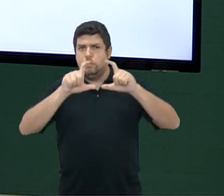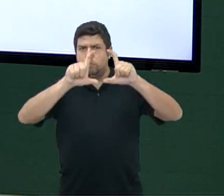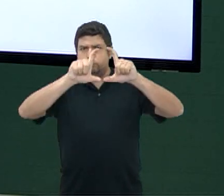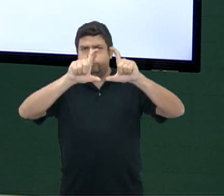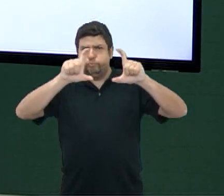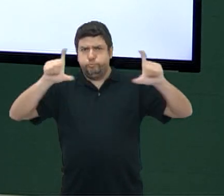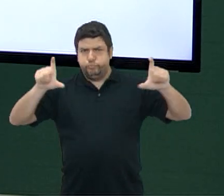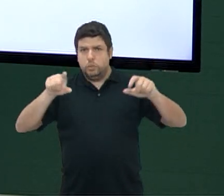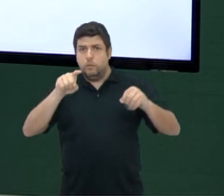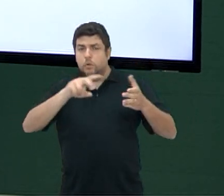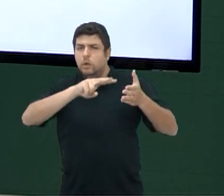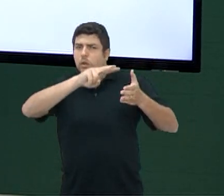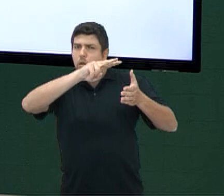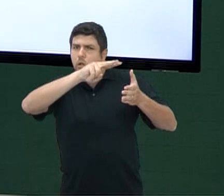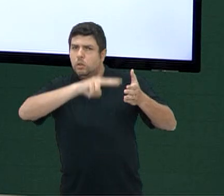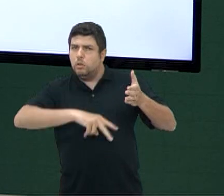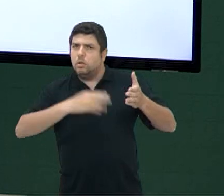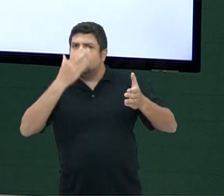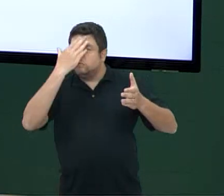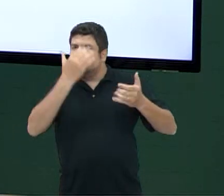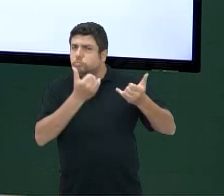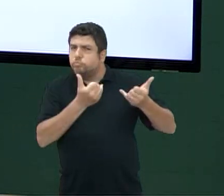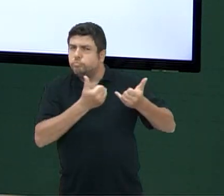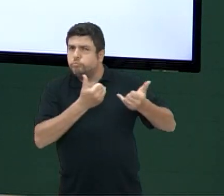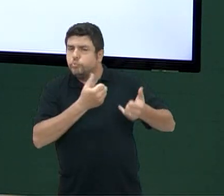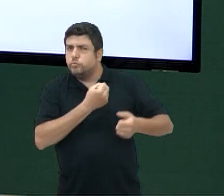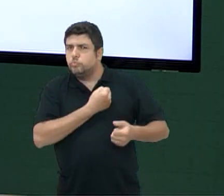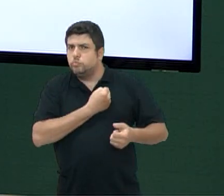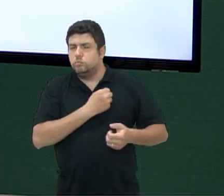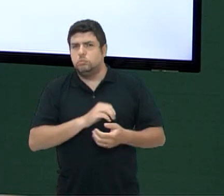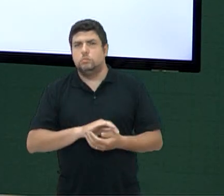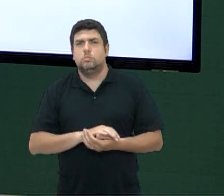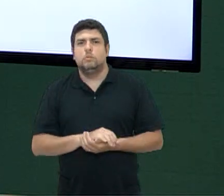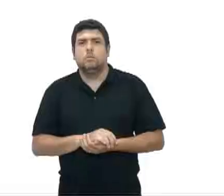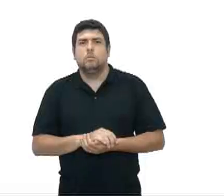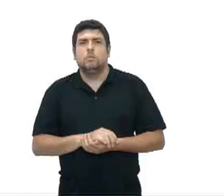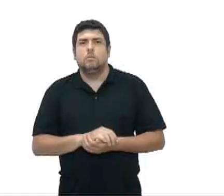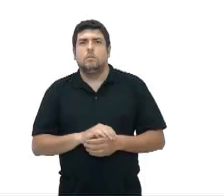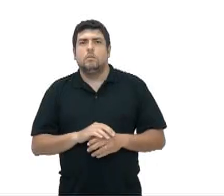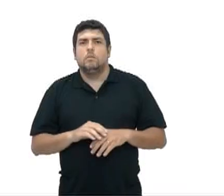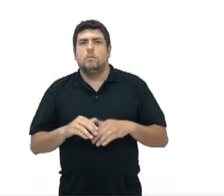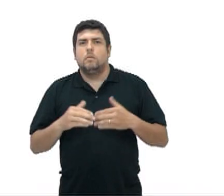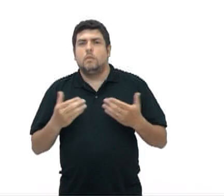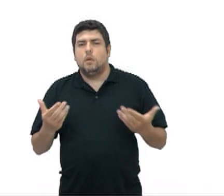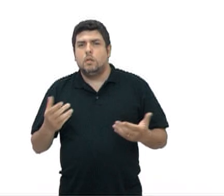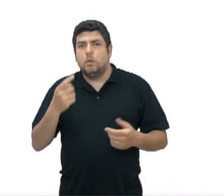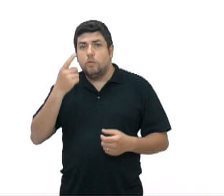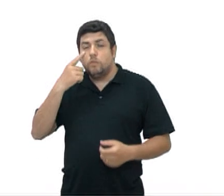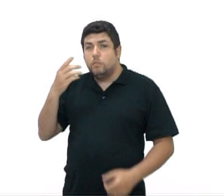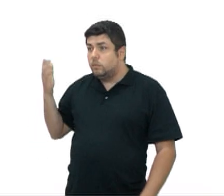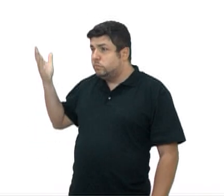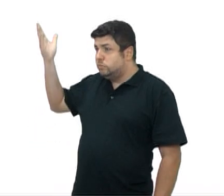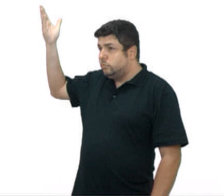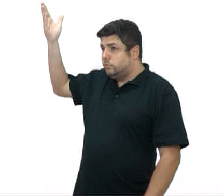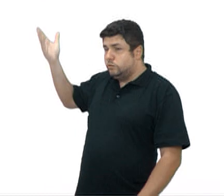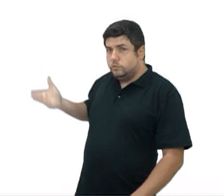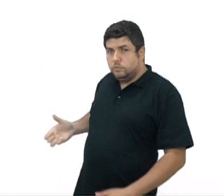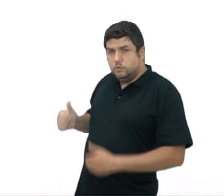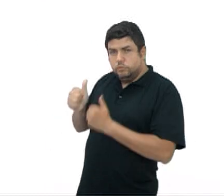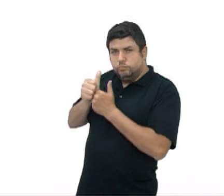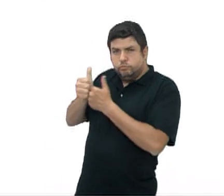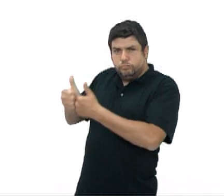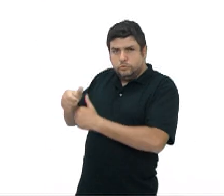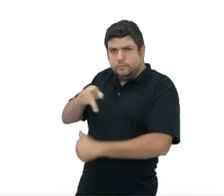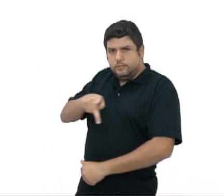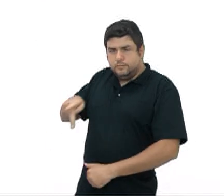questão. Então temos ali, vai ficar N igual a 1 menos a fonte fria, que equivale a